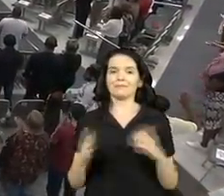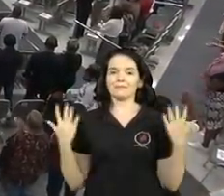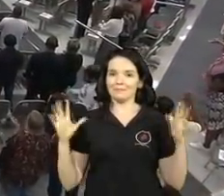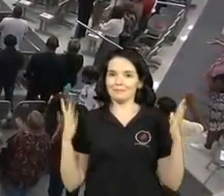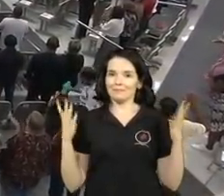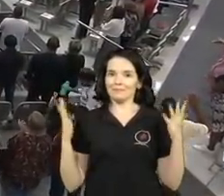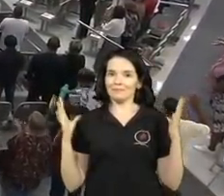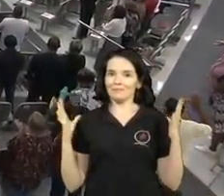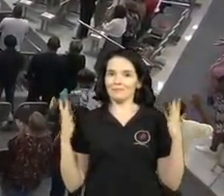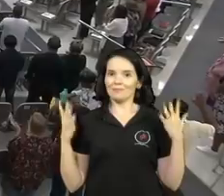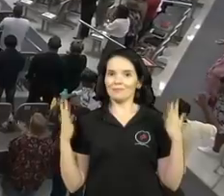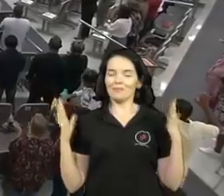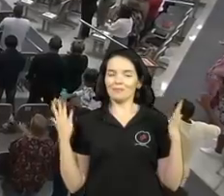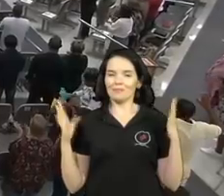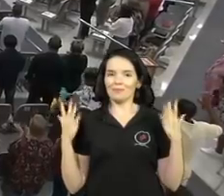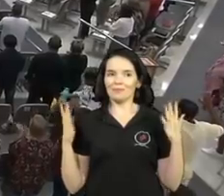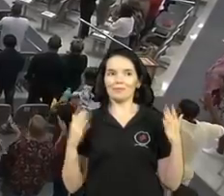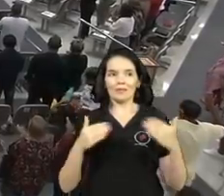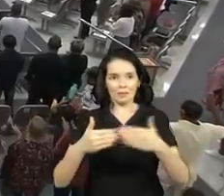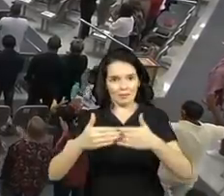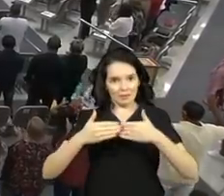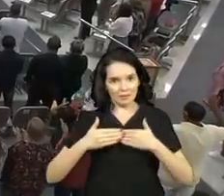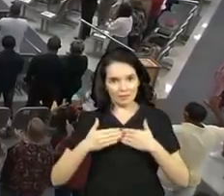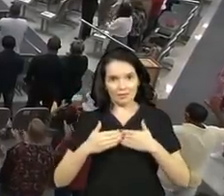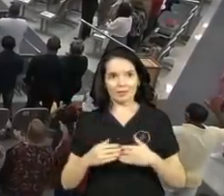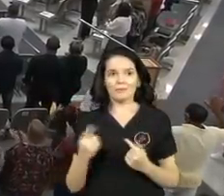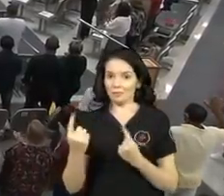Venha. Pode pedir licença aí, pode sair de onde você está.